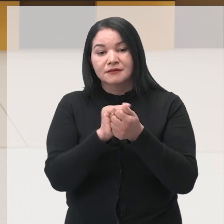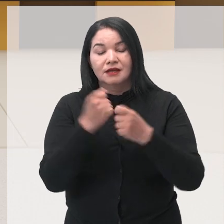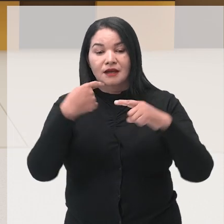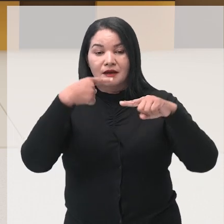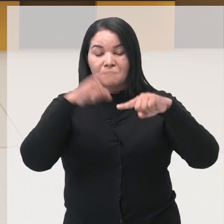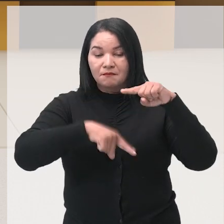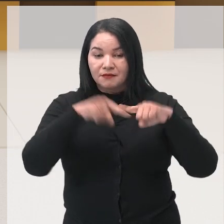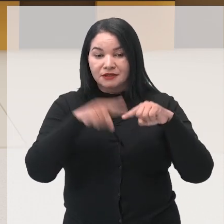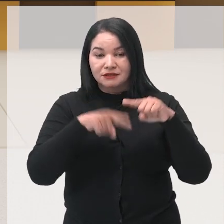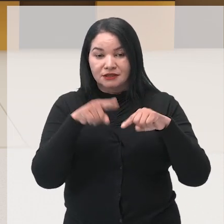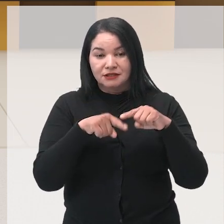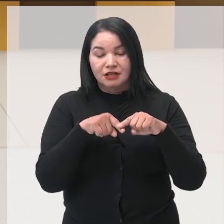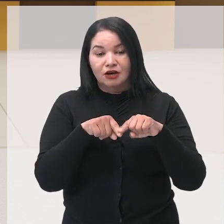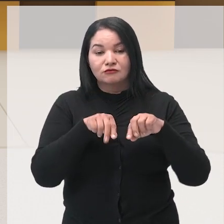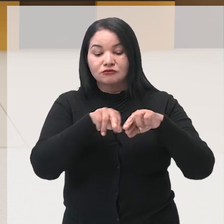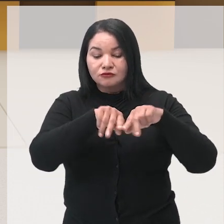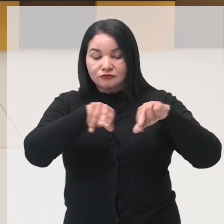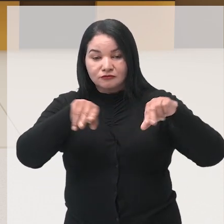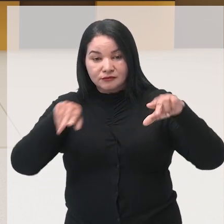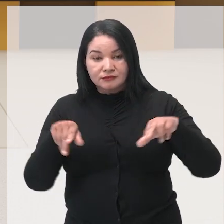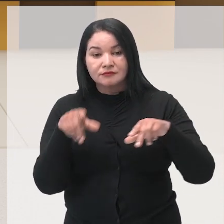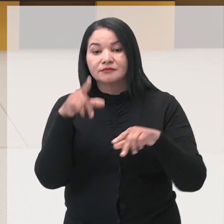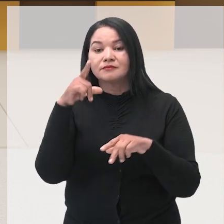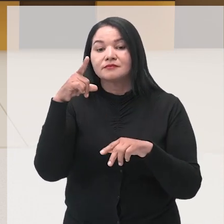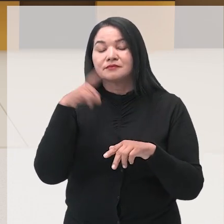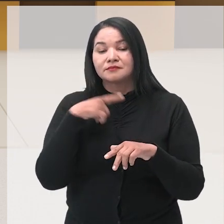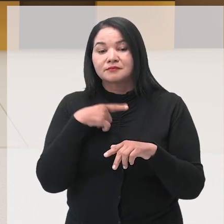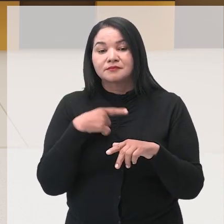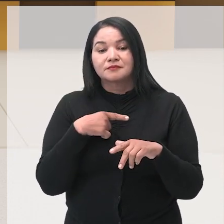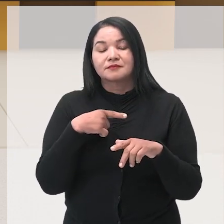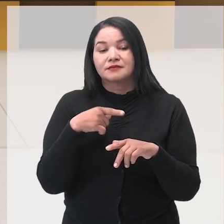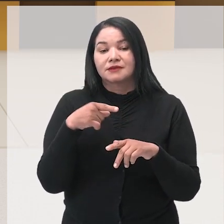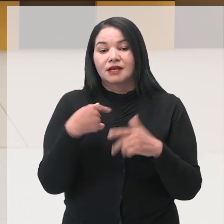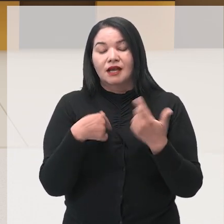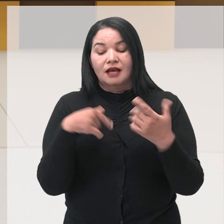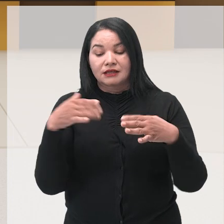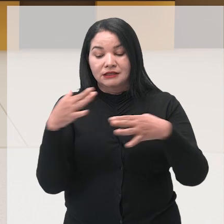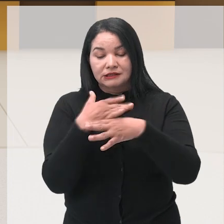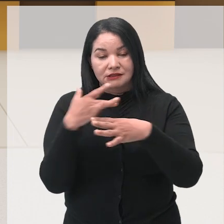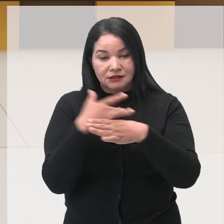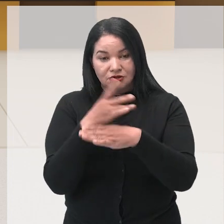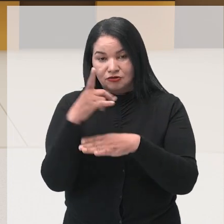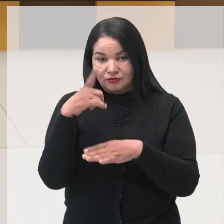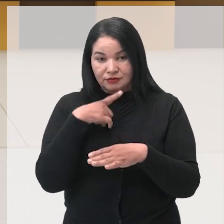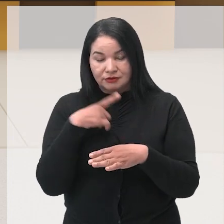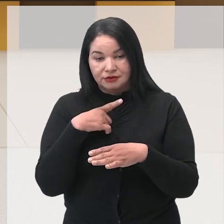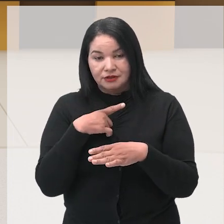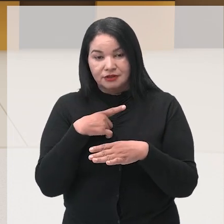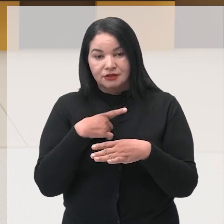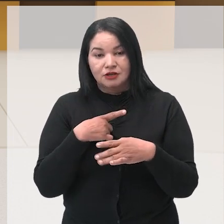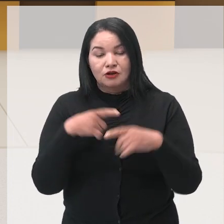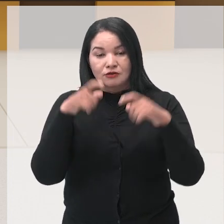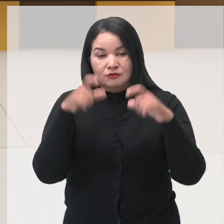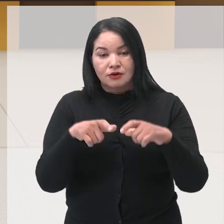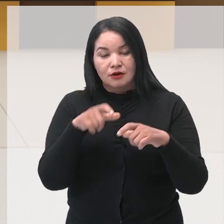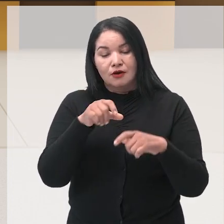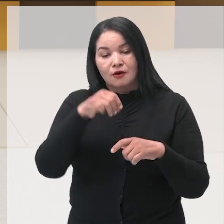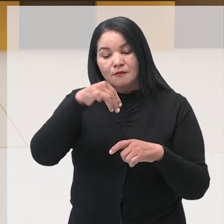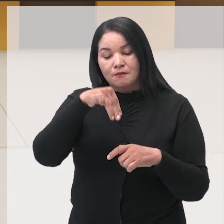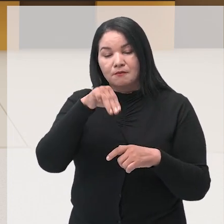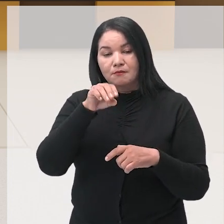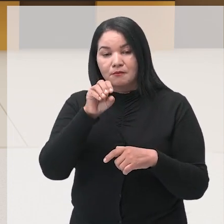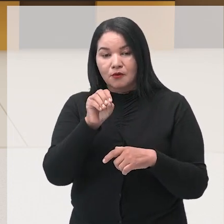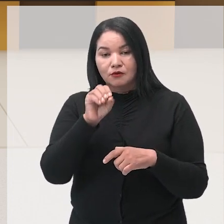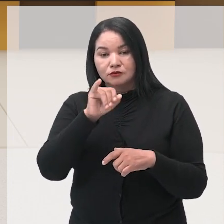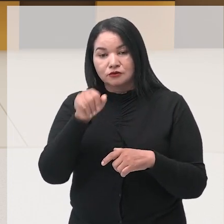né, que tinham em grande quantidade lá na sua cidade, que era a cidade do Moju, né, de Moju,